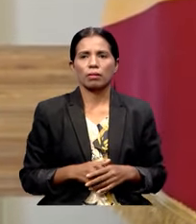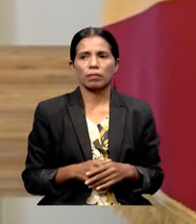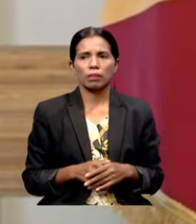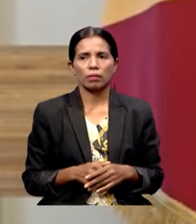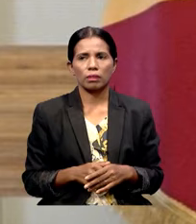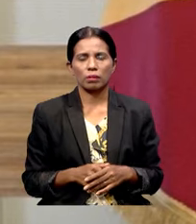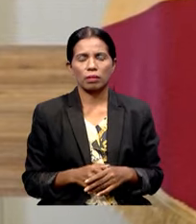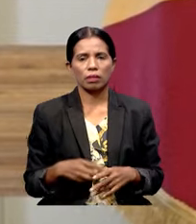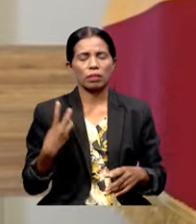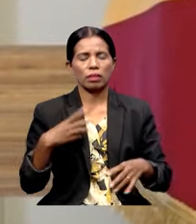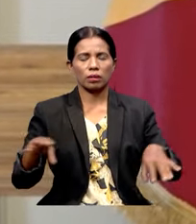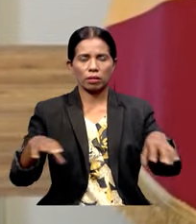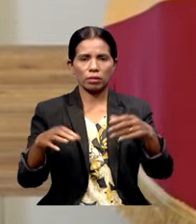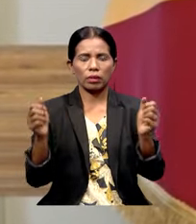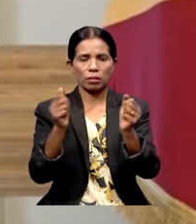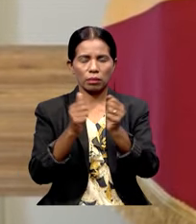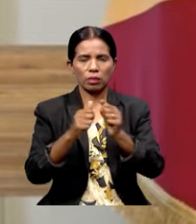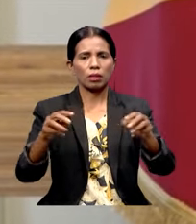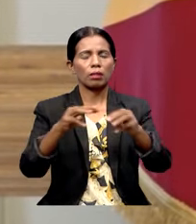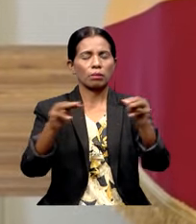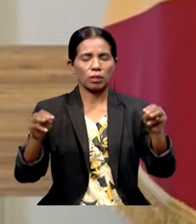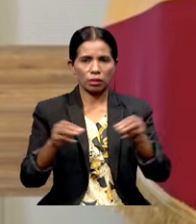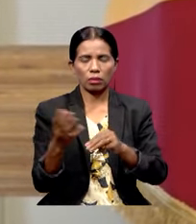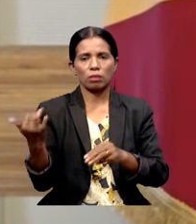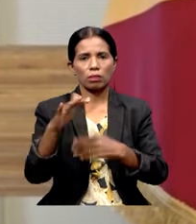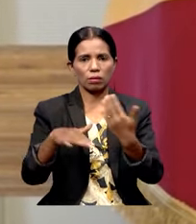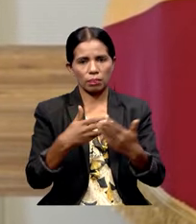nas missões, nas embaixadas onde estão colocados.